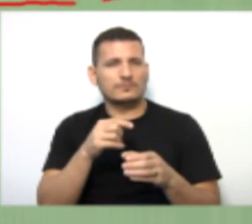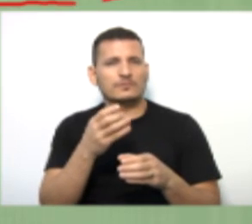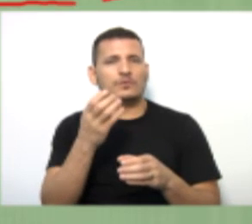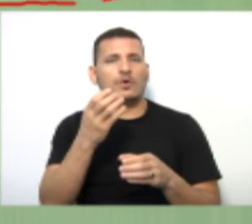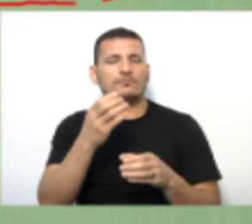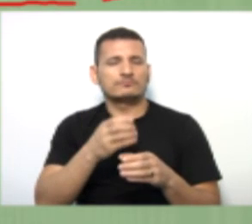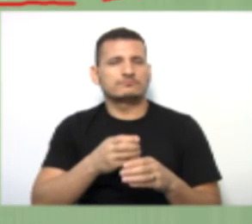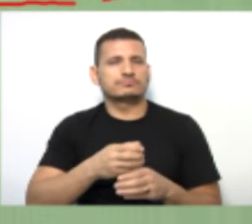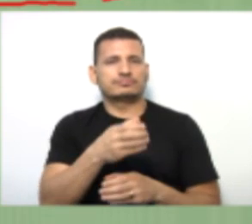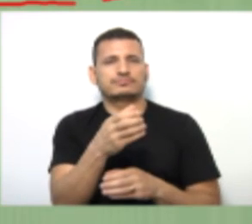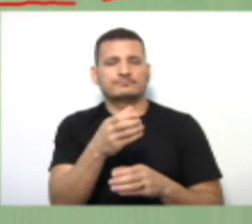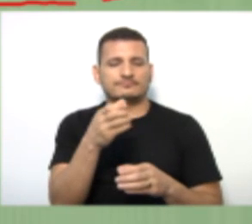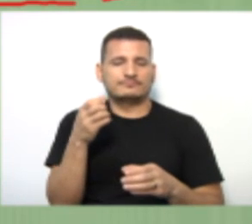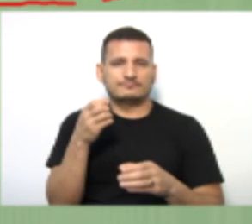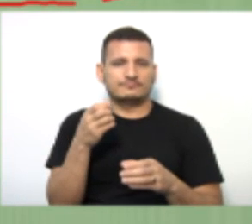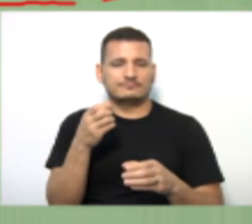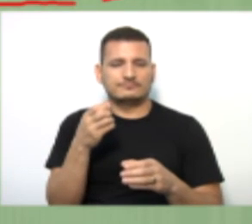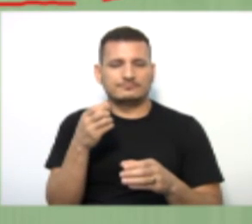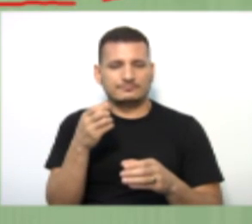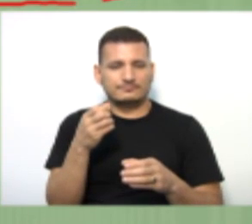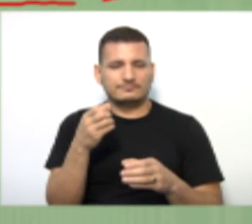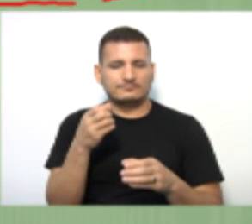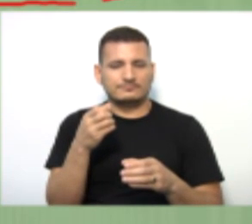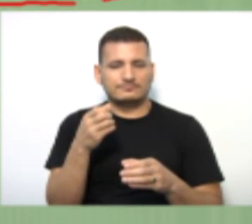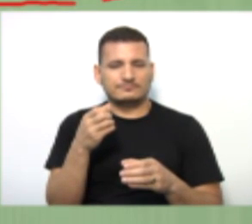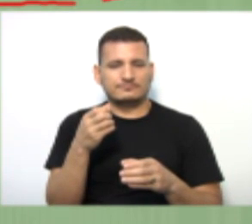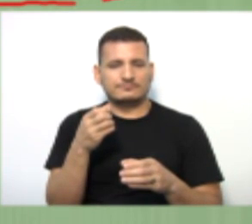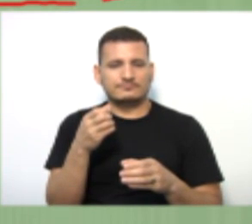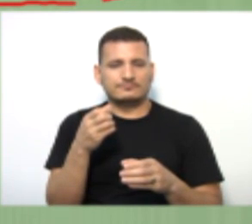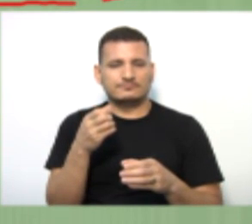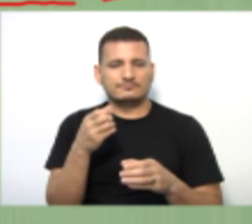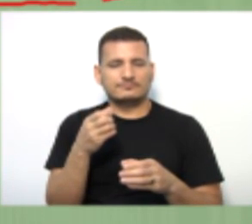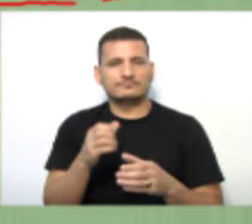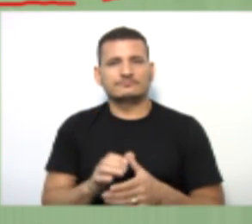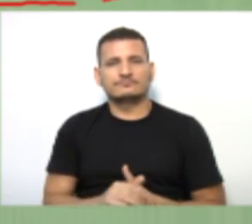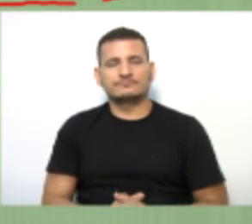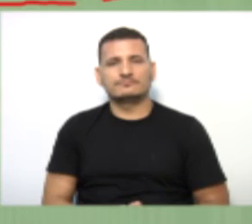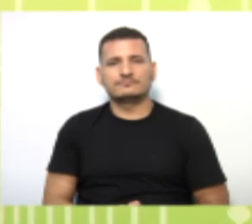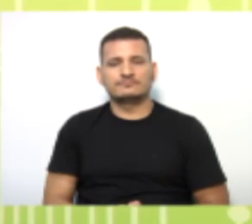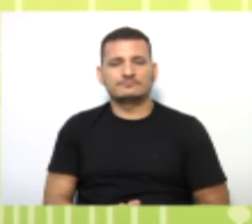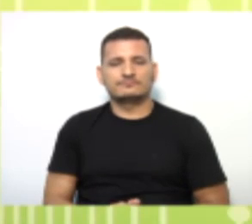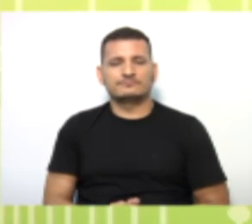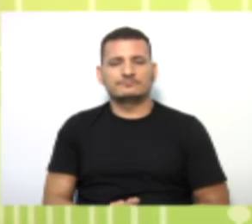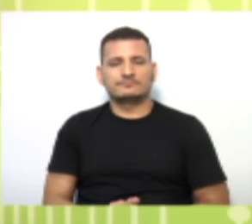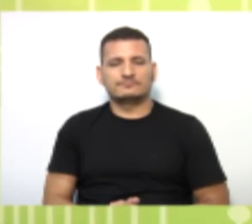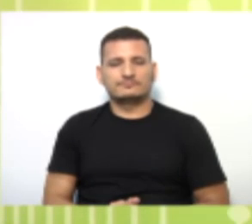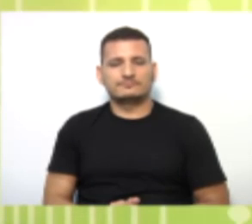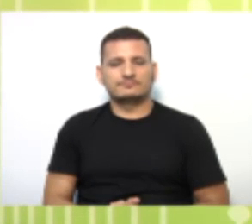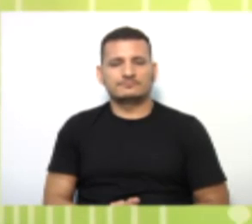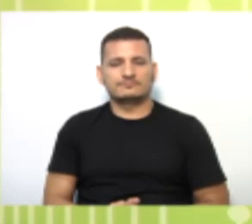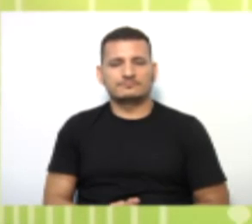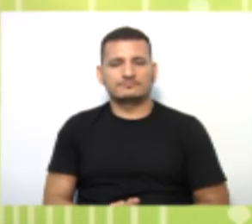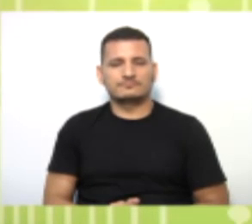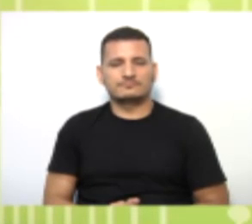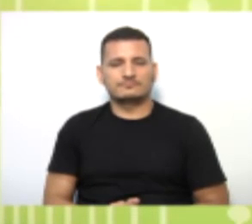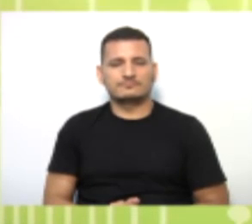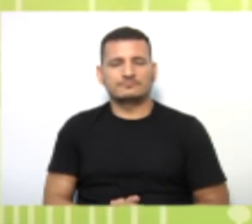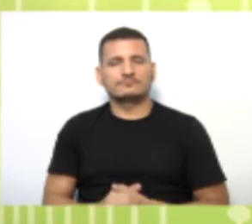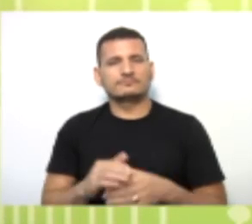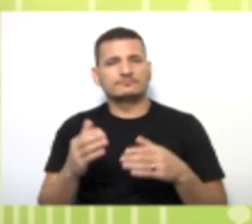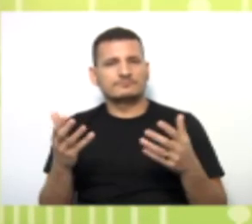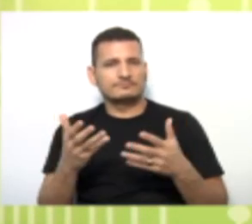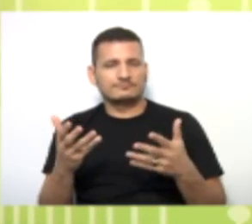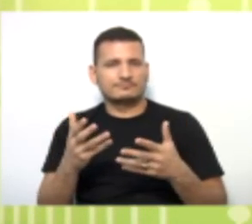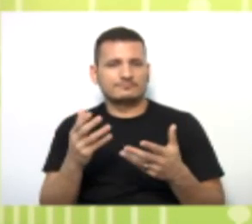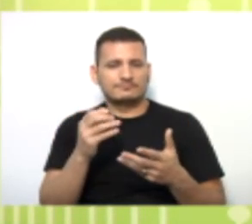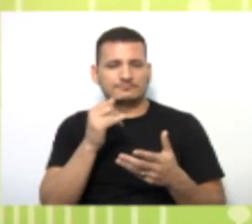até as suas mãos? Vamos lá? Beleza. Agora aqui para mim, aqui, ó. Imagina o seguinte. Pô, professor, eu